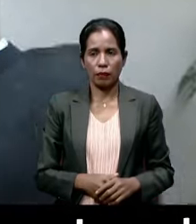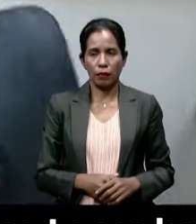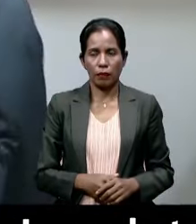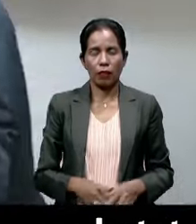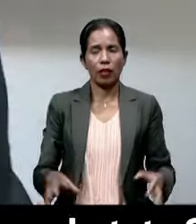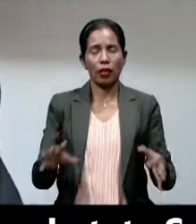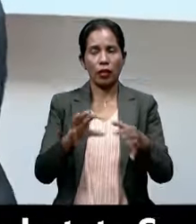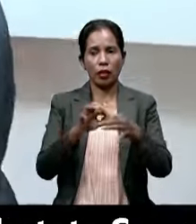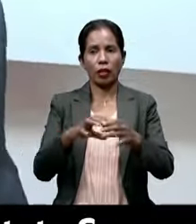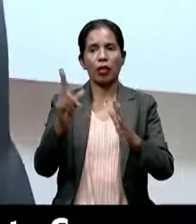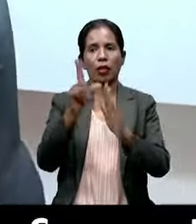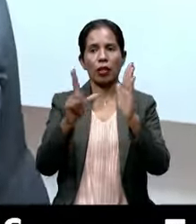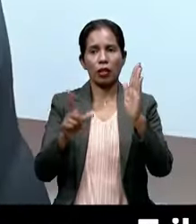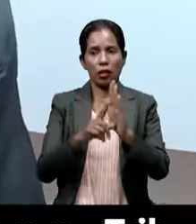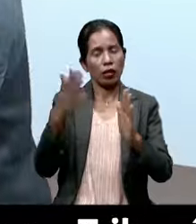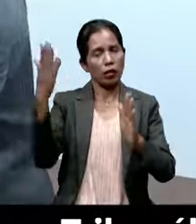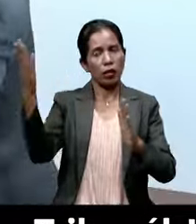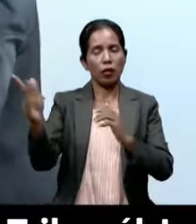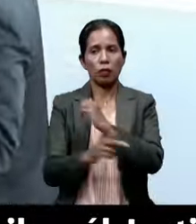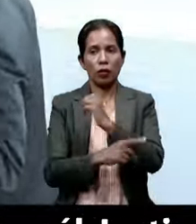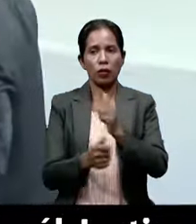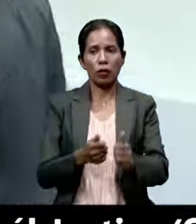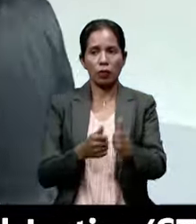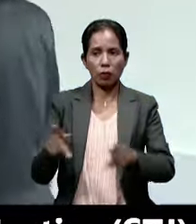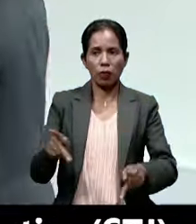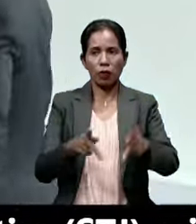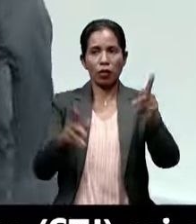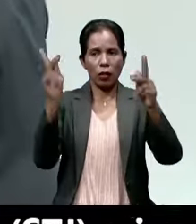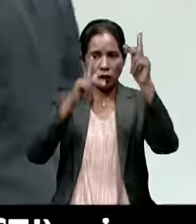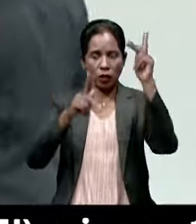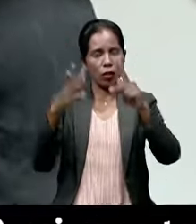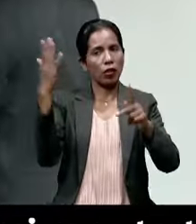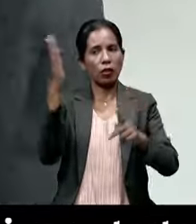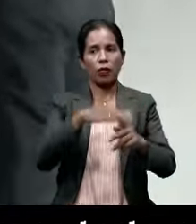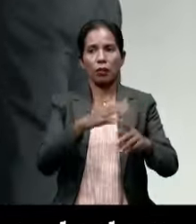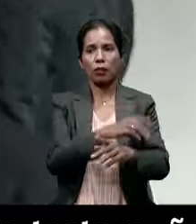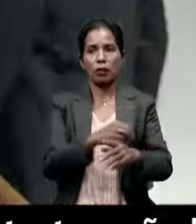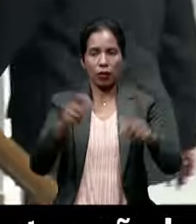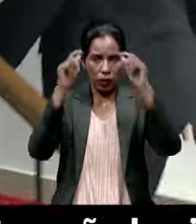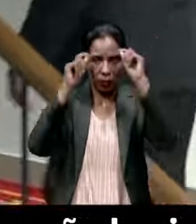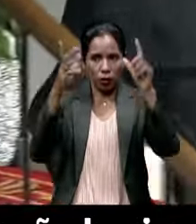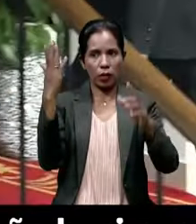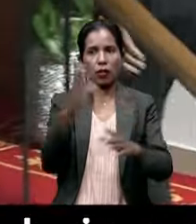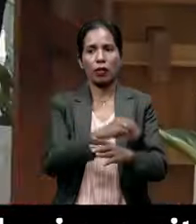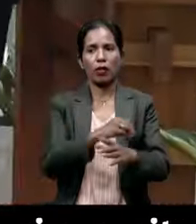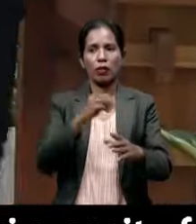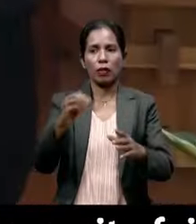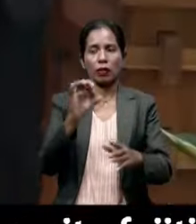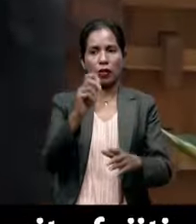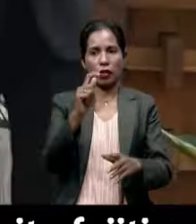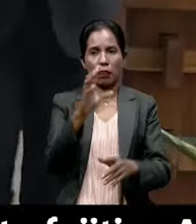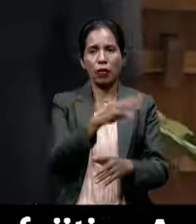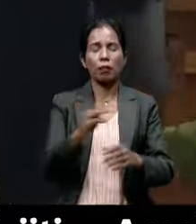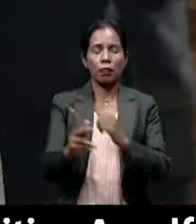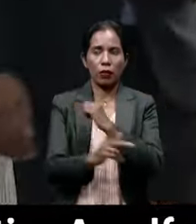Ligado à alteração lei imigrantes em Portugal, no Betoeiro Público, causa principal o confronto entre Timoroan e o Santuário Nossa Senhora de Fátima, Portugal,